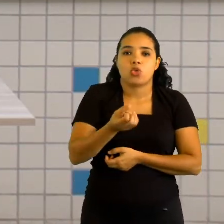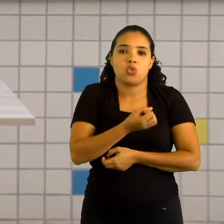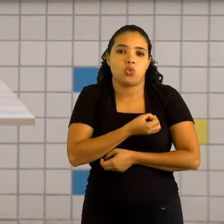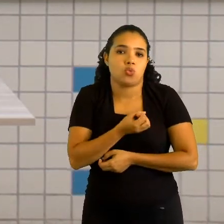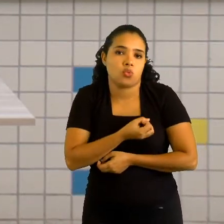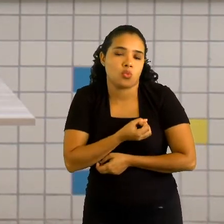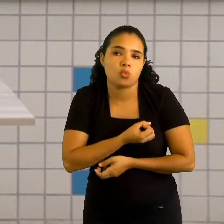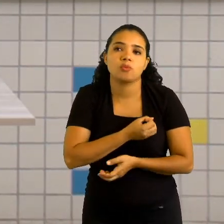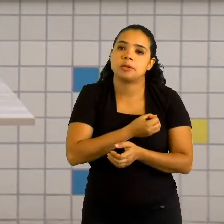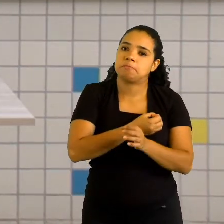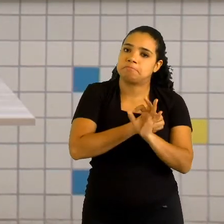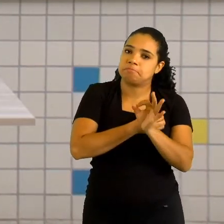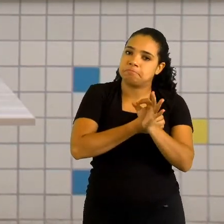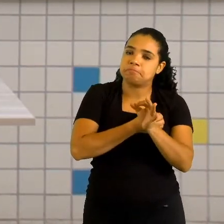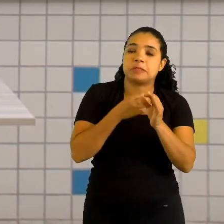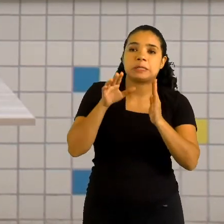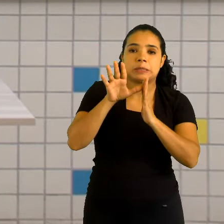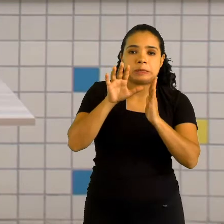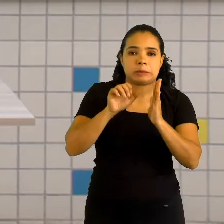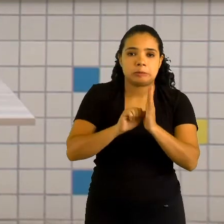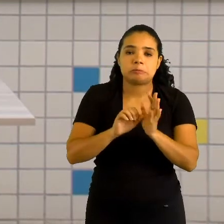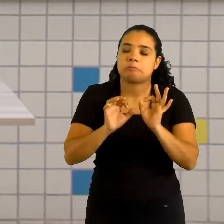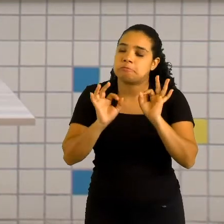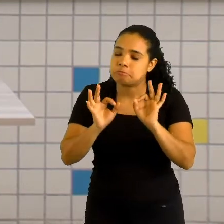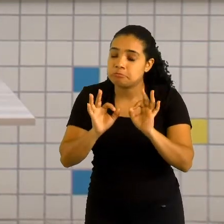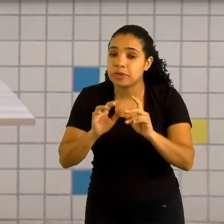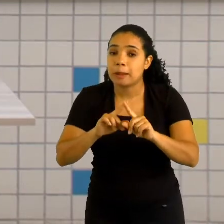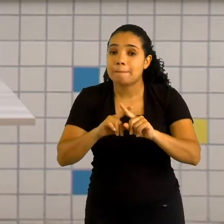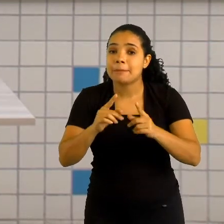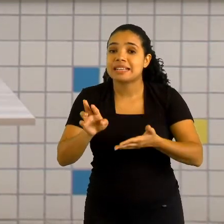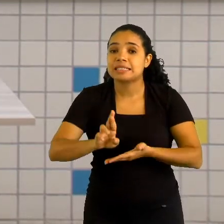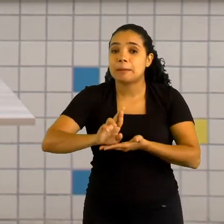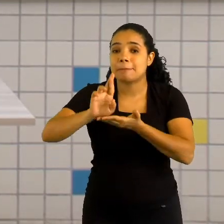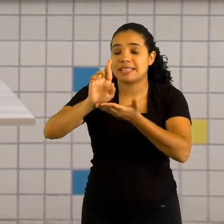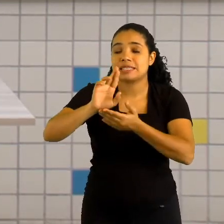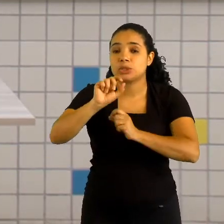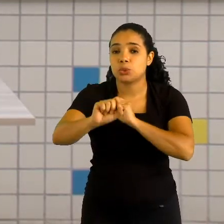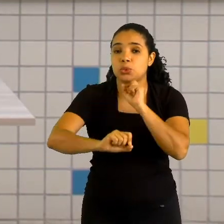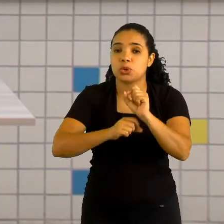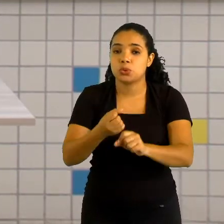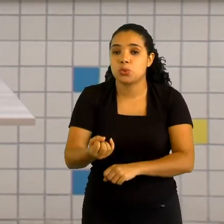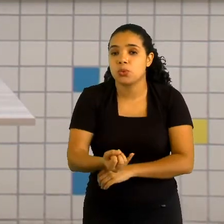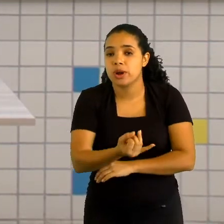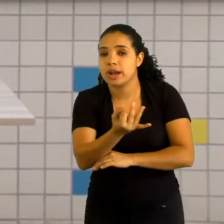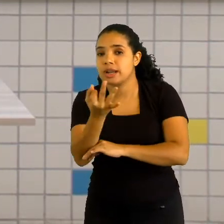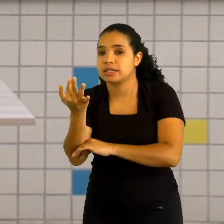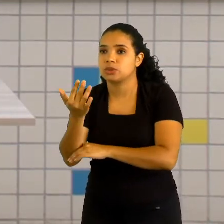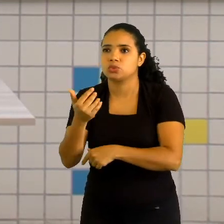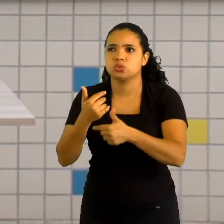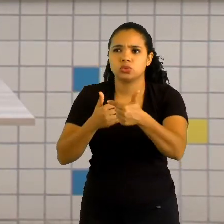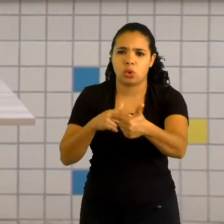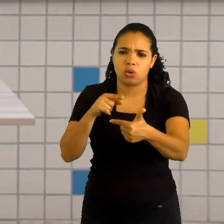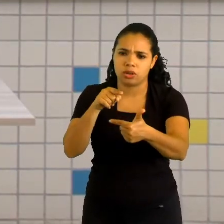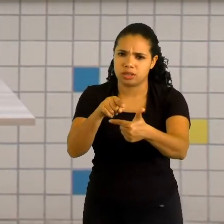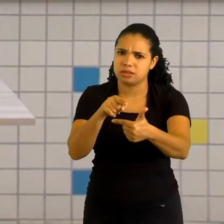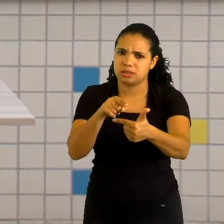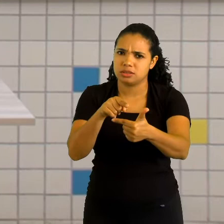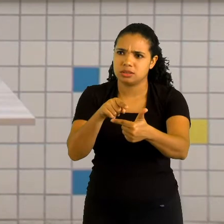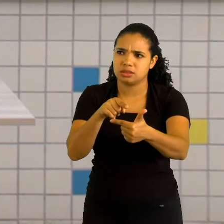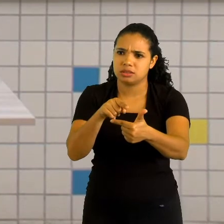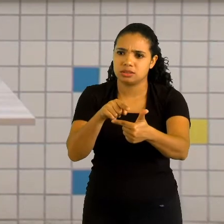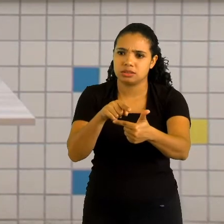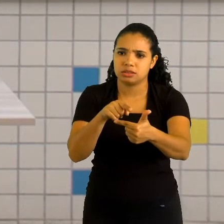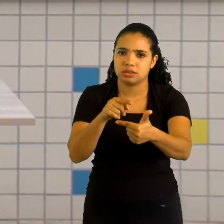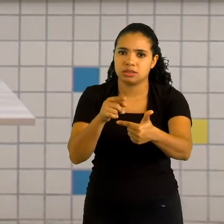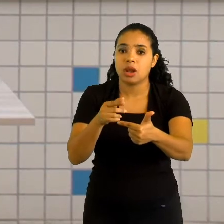Não são apenas símbolos. Esses símbolos eles representam uma certa quantidade, né? O 2 não é o 2. O 2,